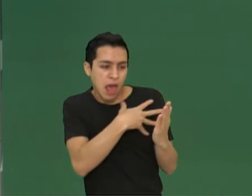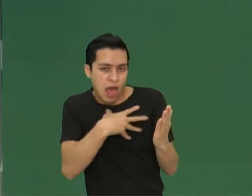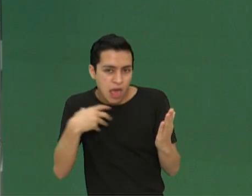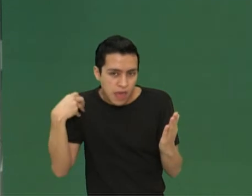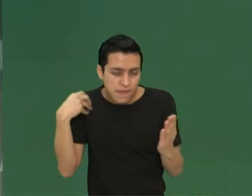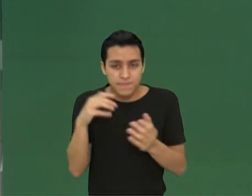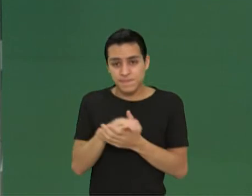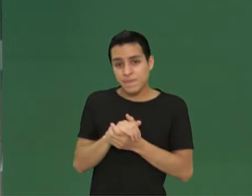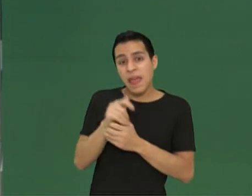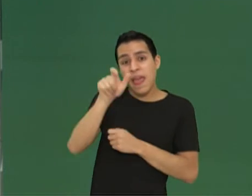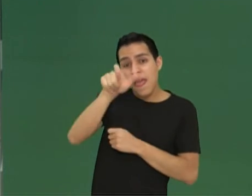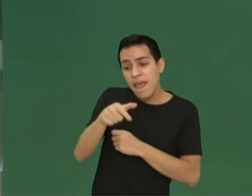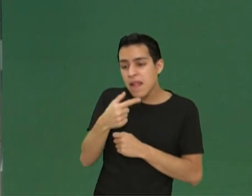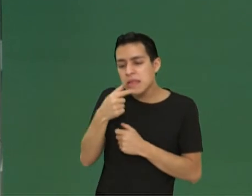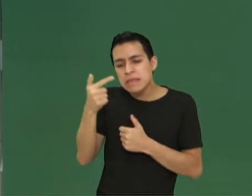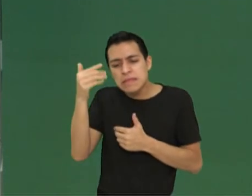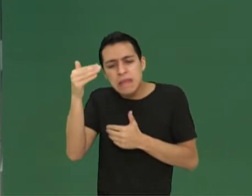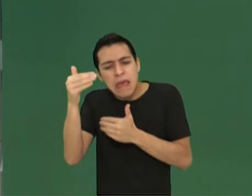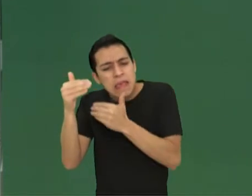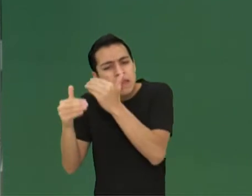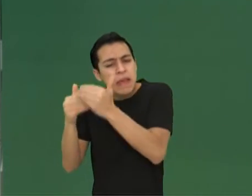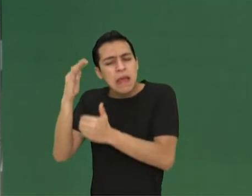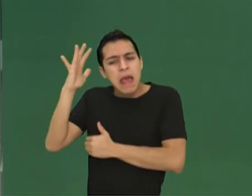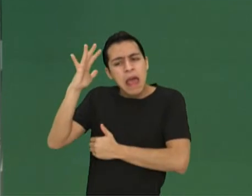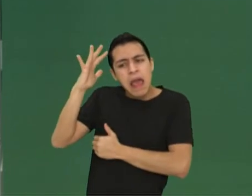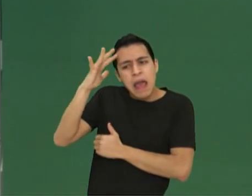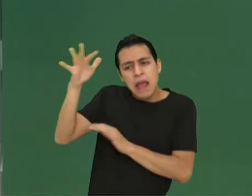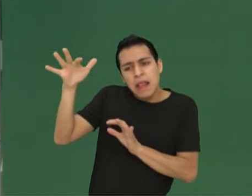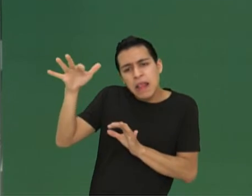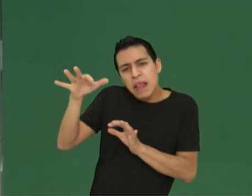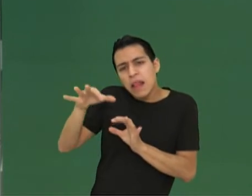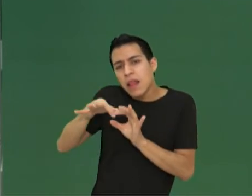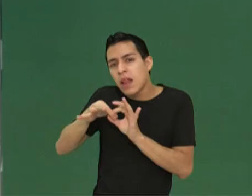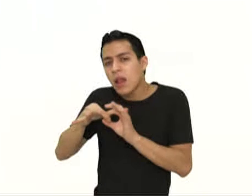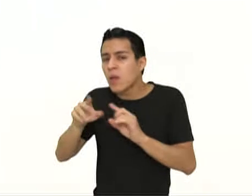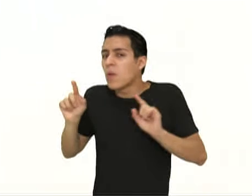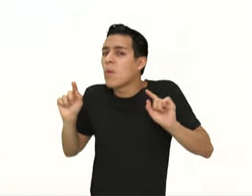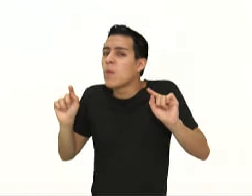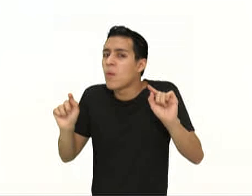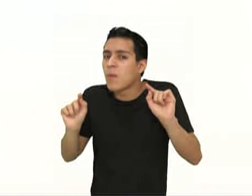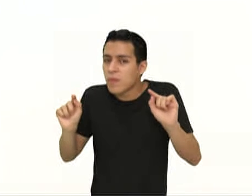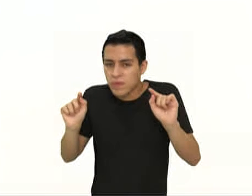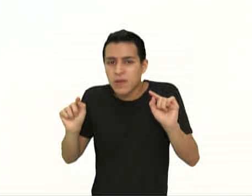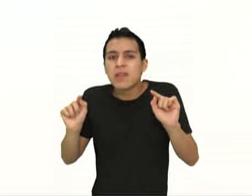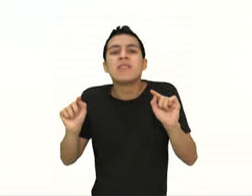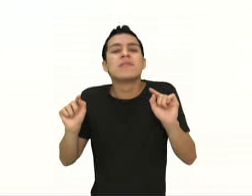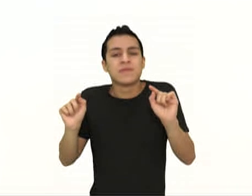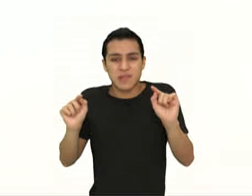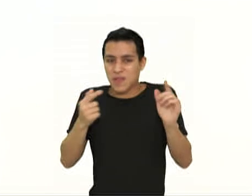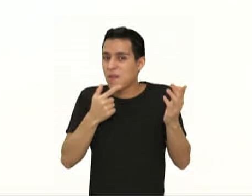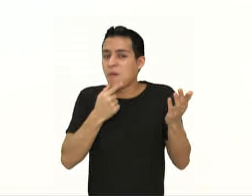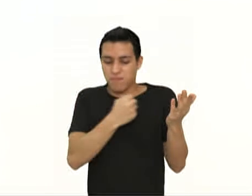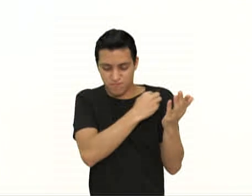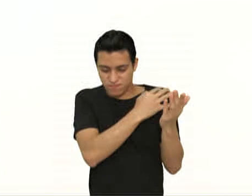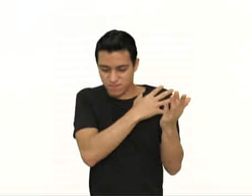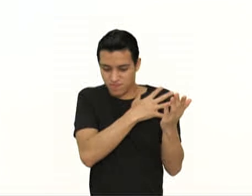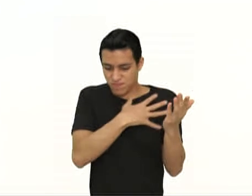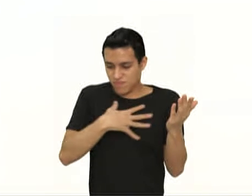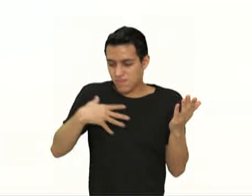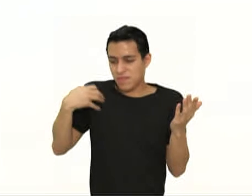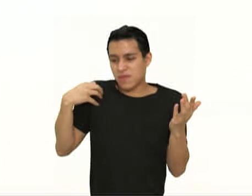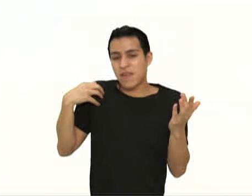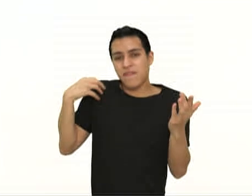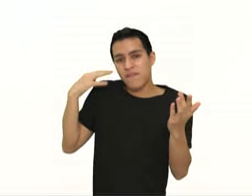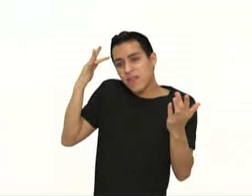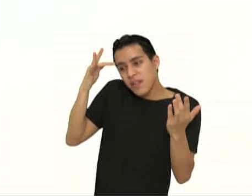desenvolve um pensamento profundamente ligado ao a gente acabou de ver, né? Aristóteles, a filosofia aristotélica, né? Vai